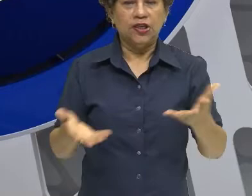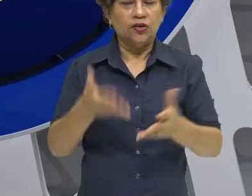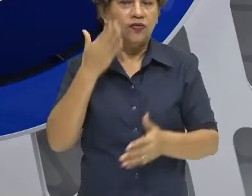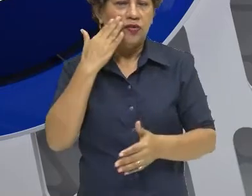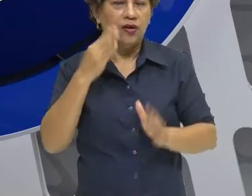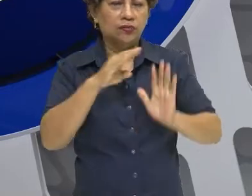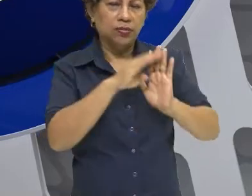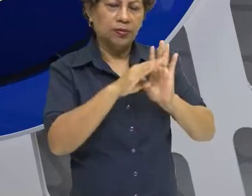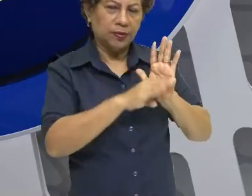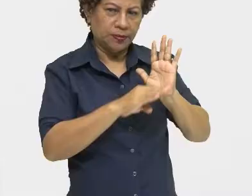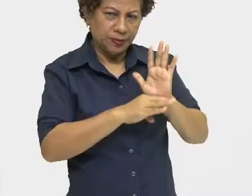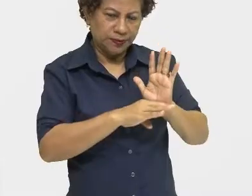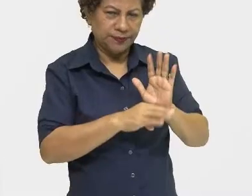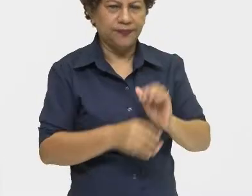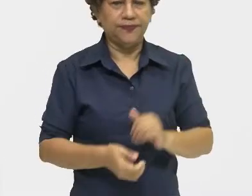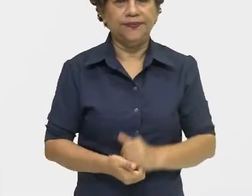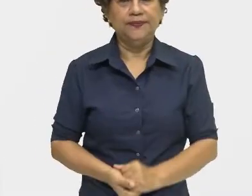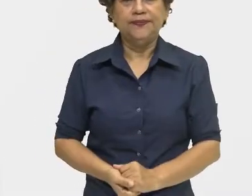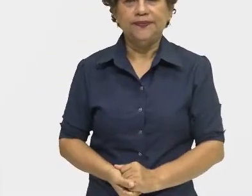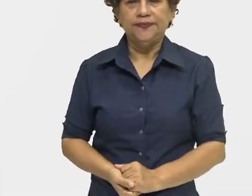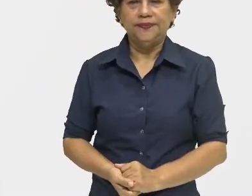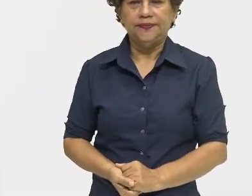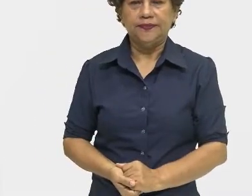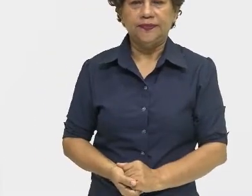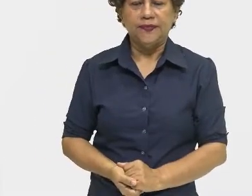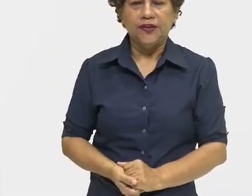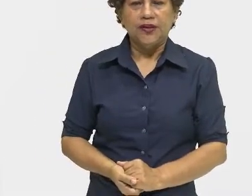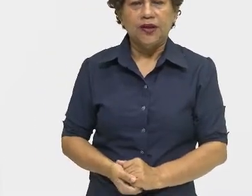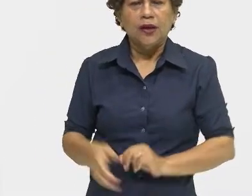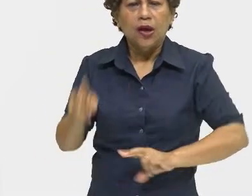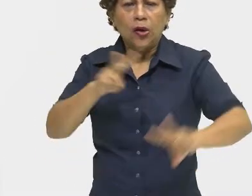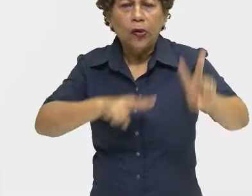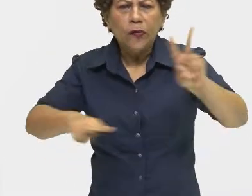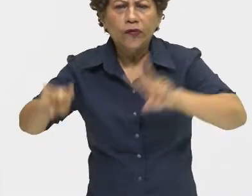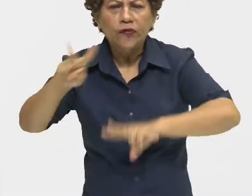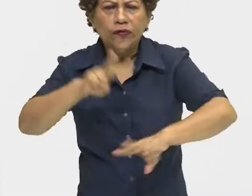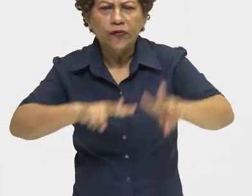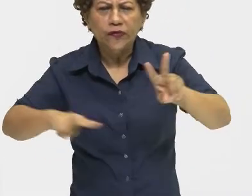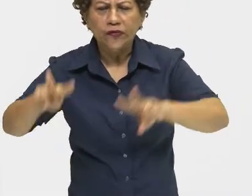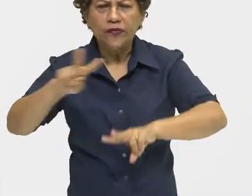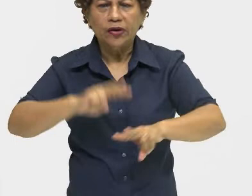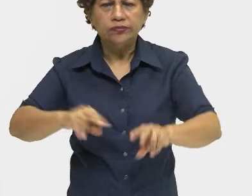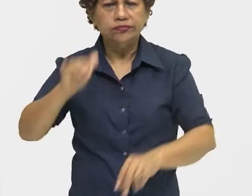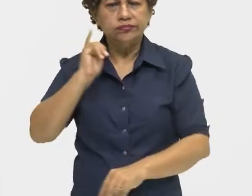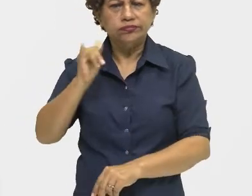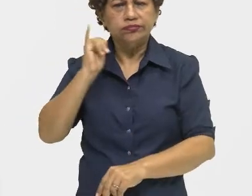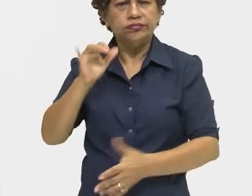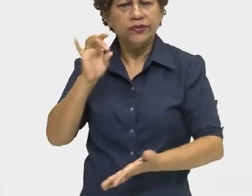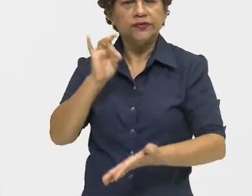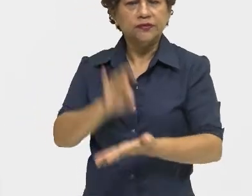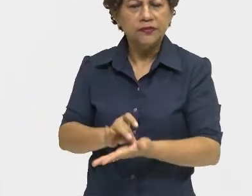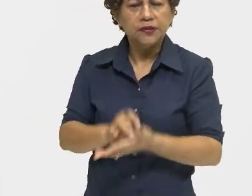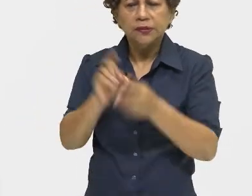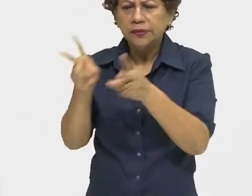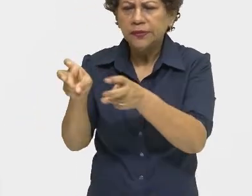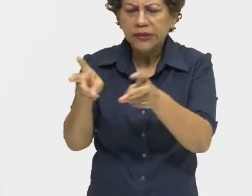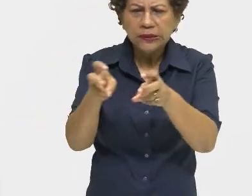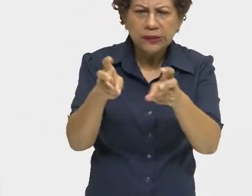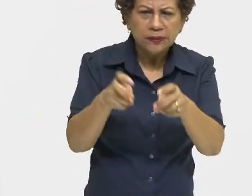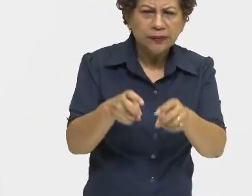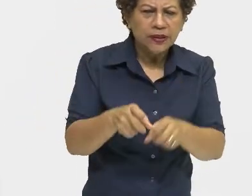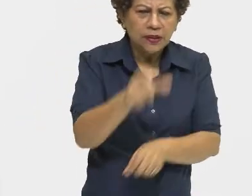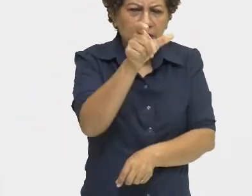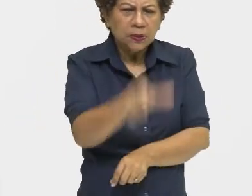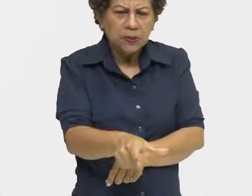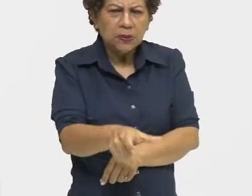de Leandro Gomes de Barros. Eu vi narrar um fato que fiquei admirado. Um sertanejo me disse que